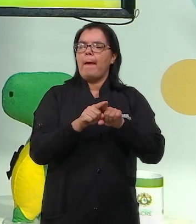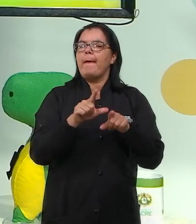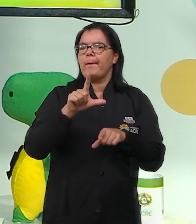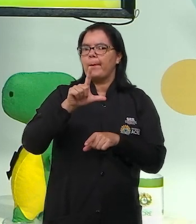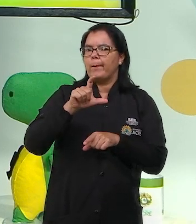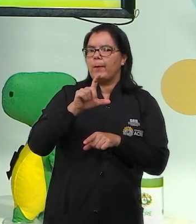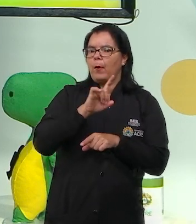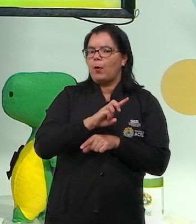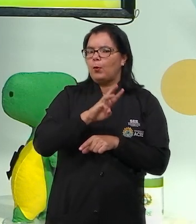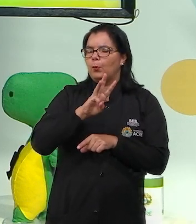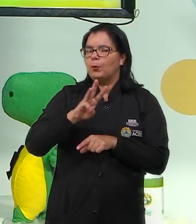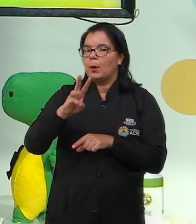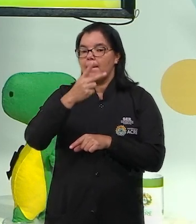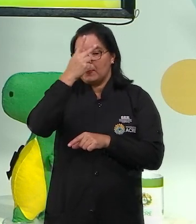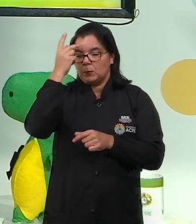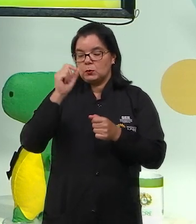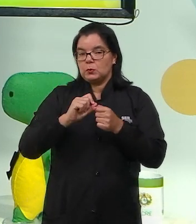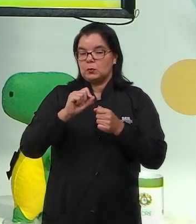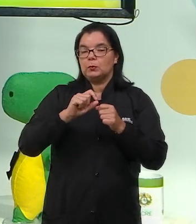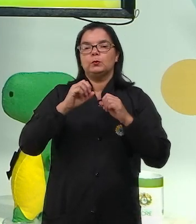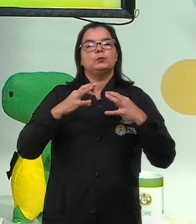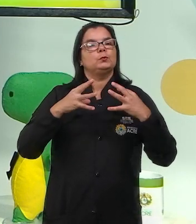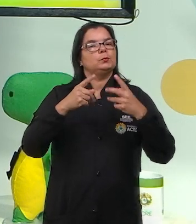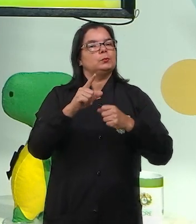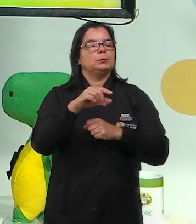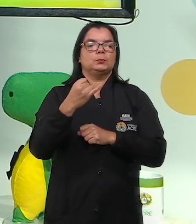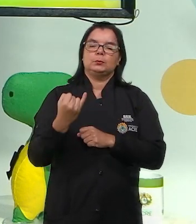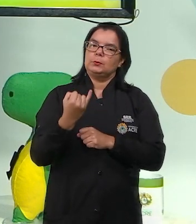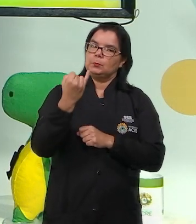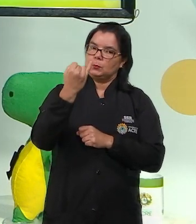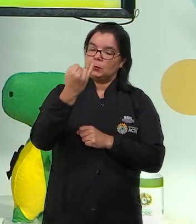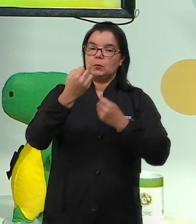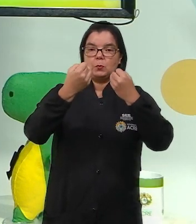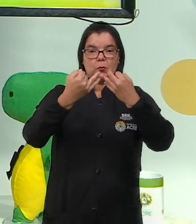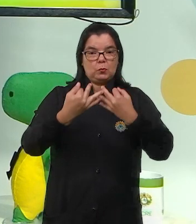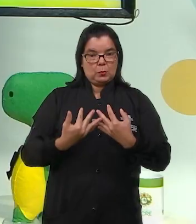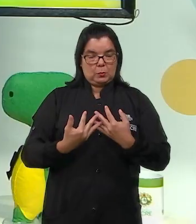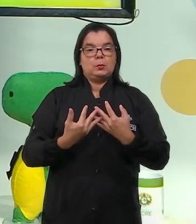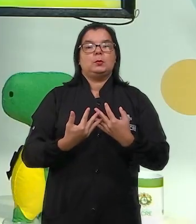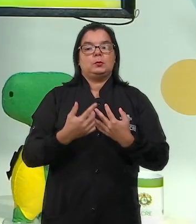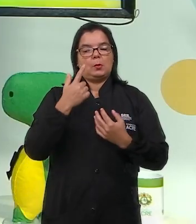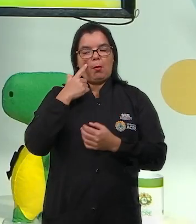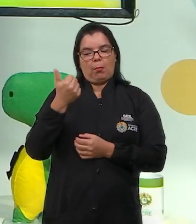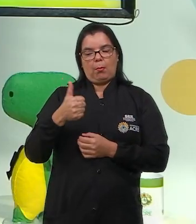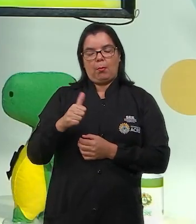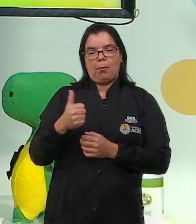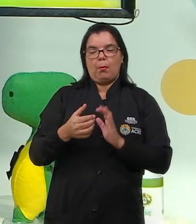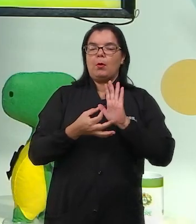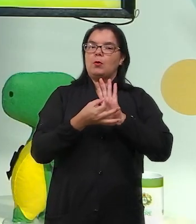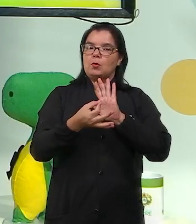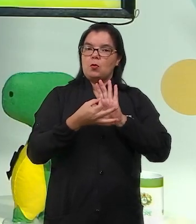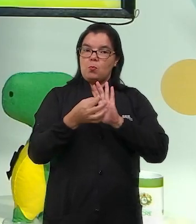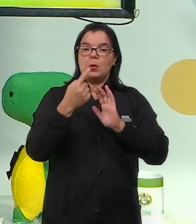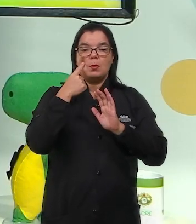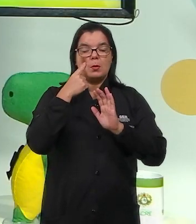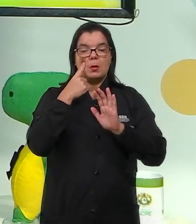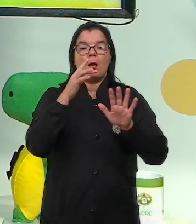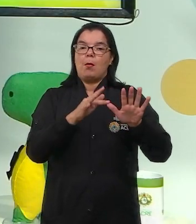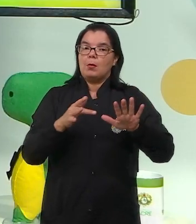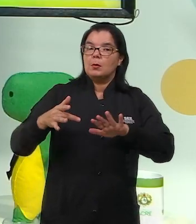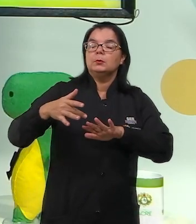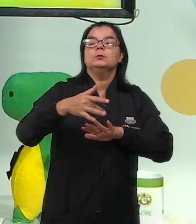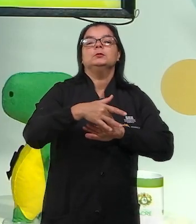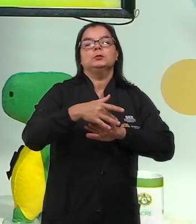observar a autoria, tudo isso é importante quando nós falamos sobre essas análises críticas e o poder que as redes